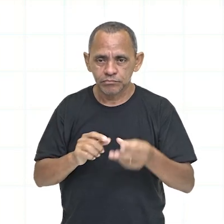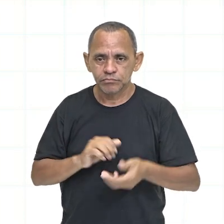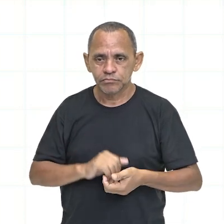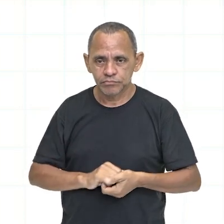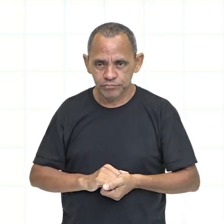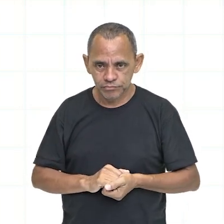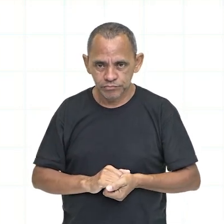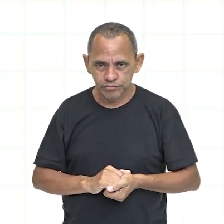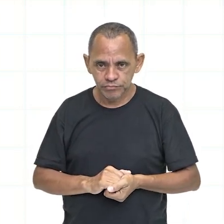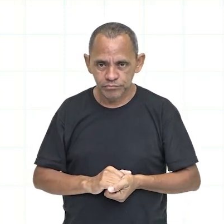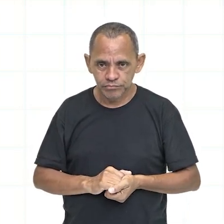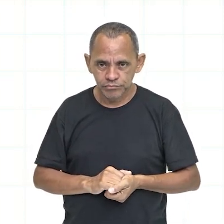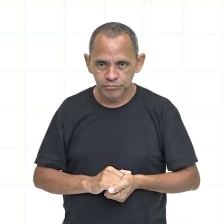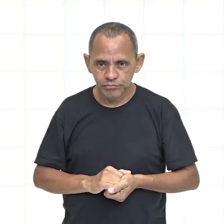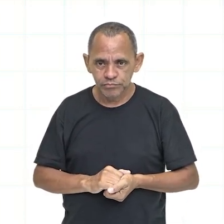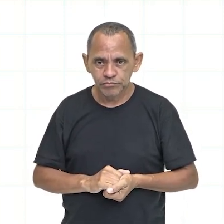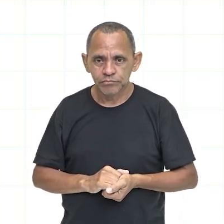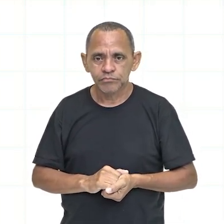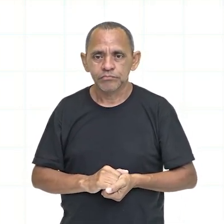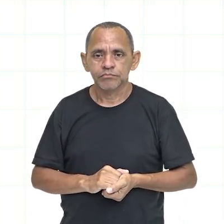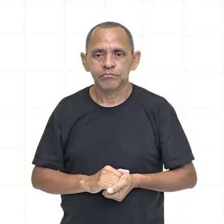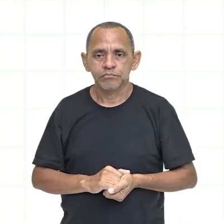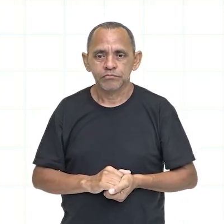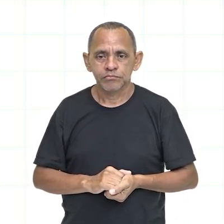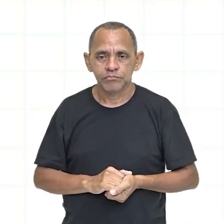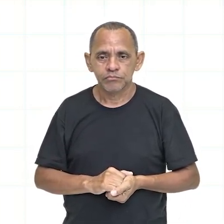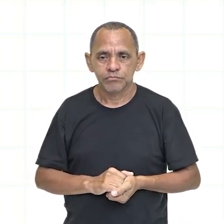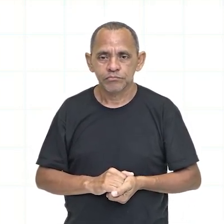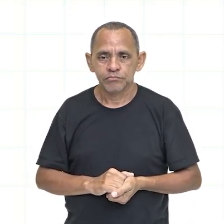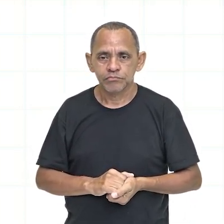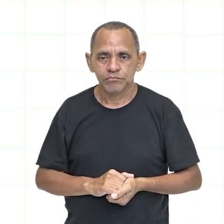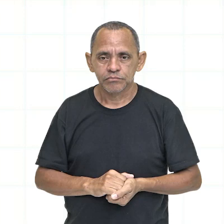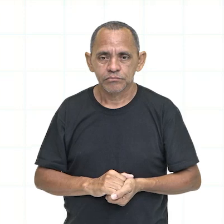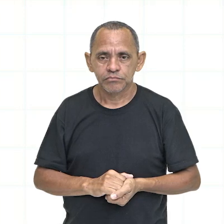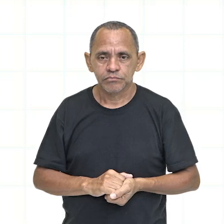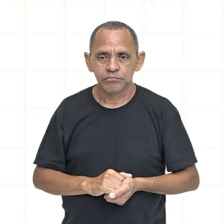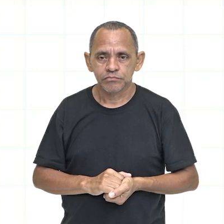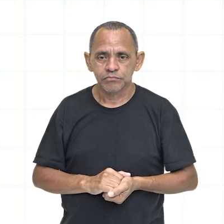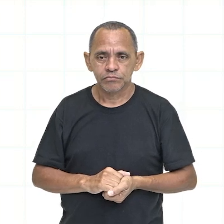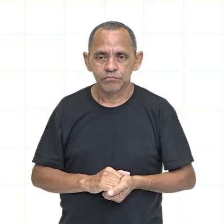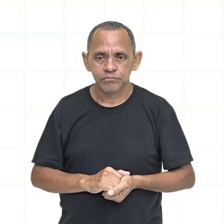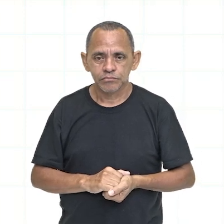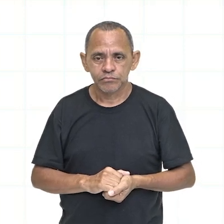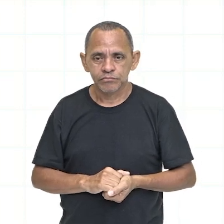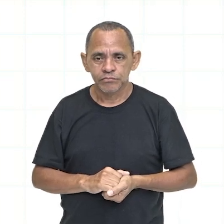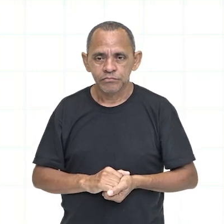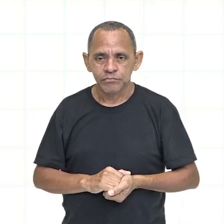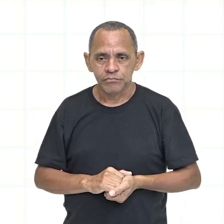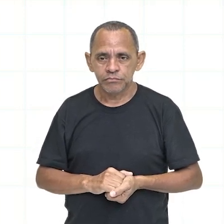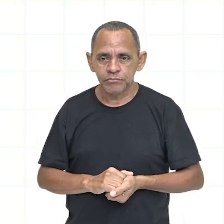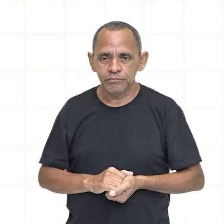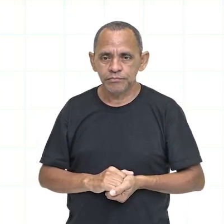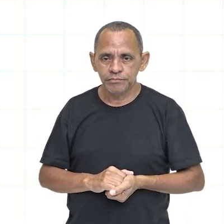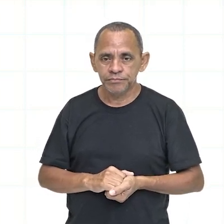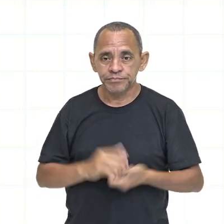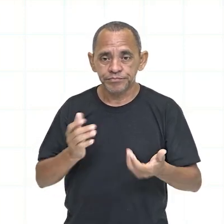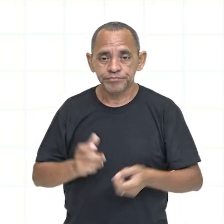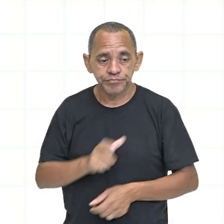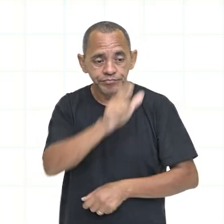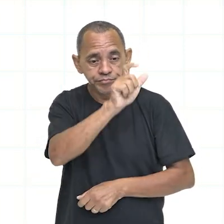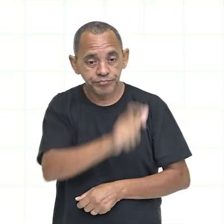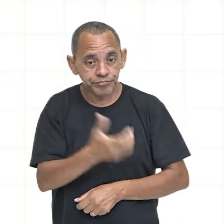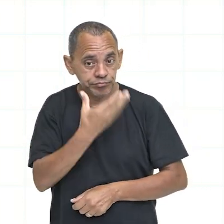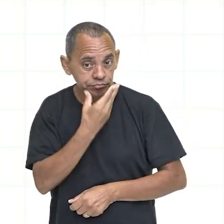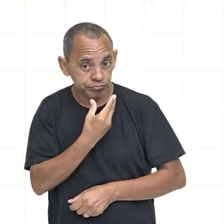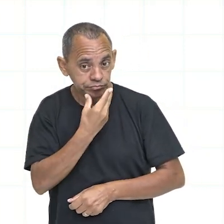she studied diligently. Consequently, he aced the exam. Então, ele